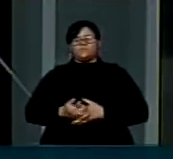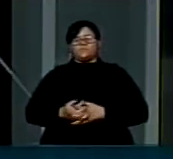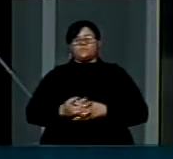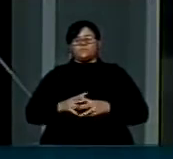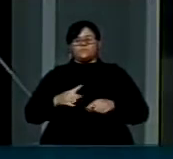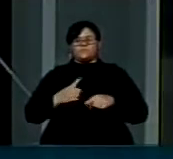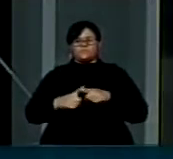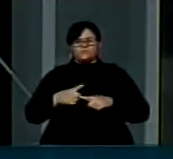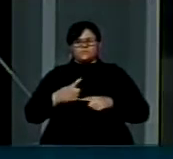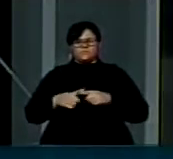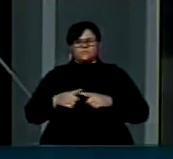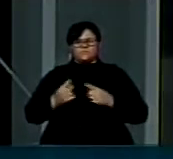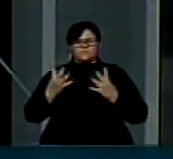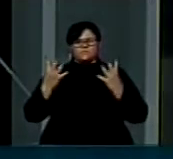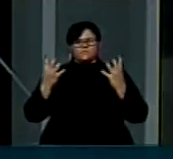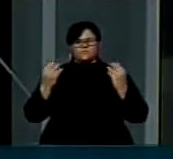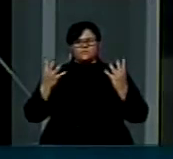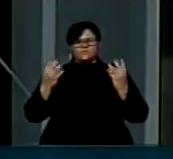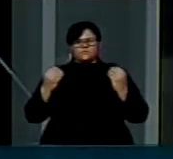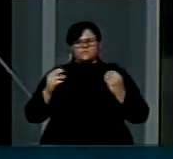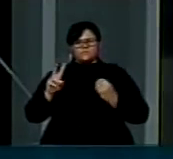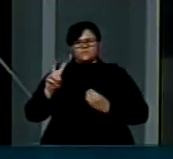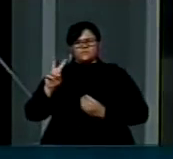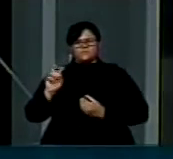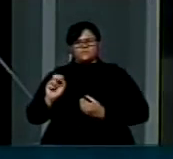muitas vezes parece-me